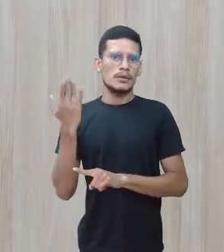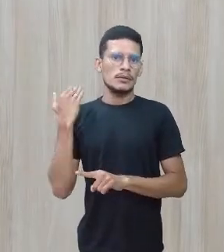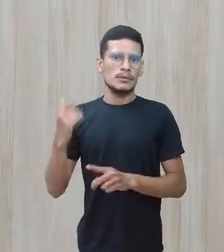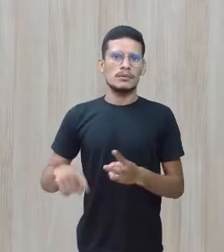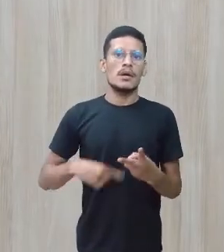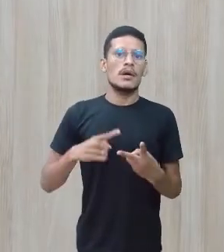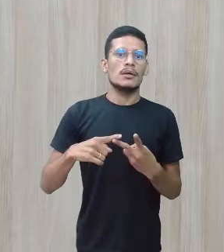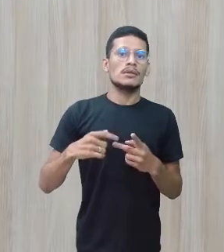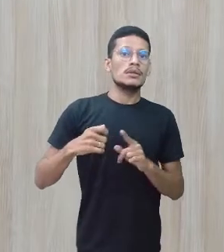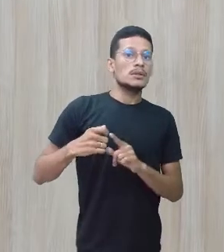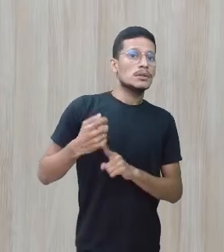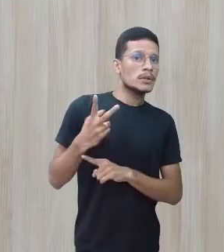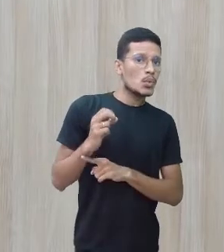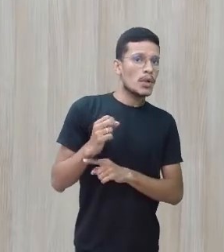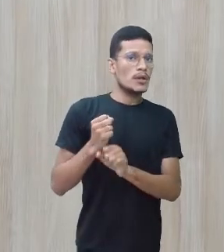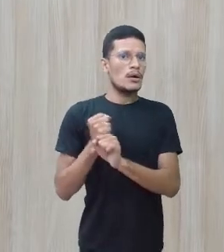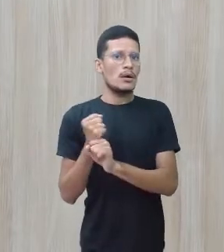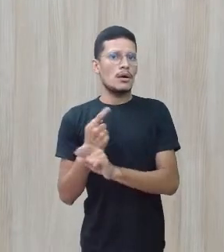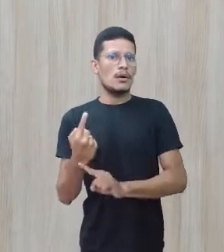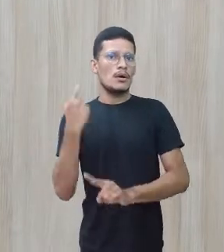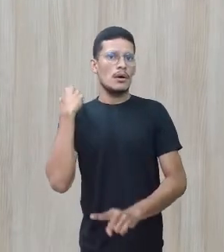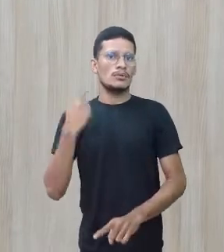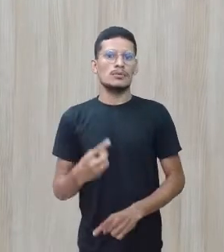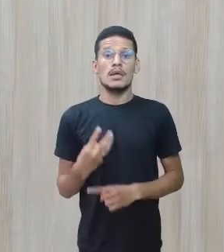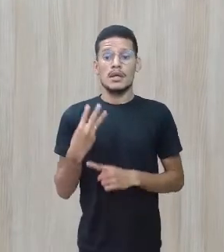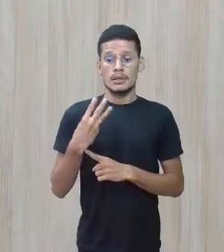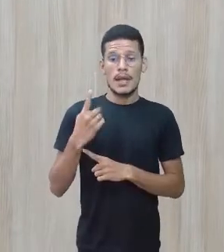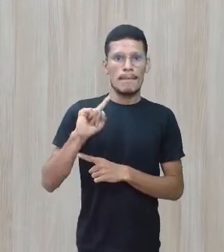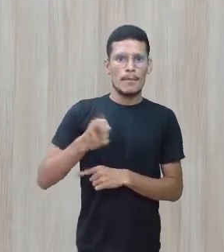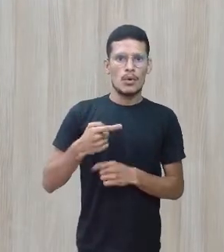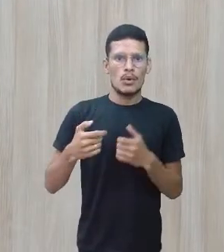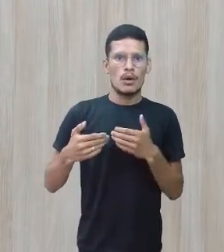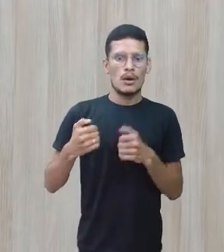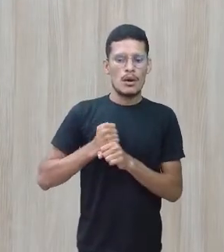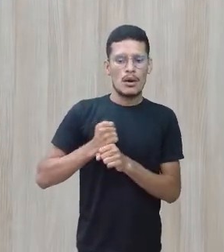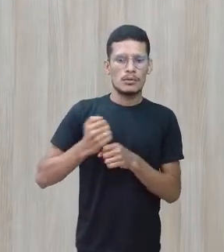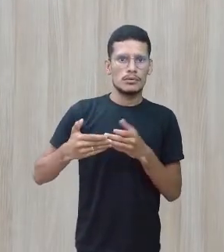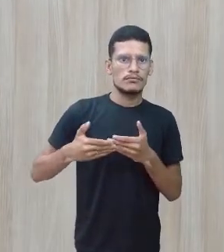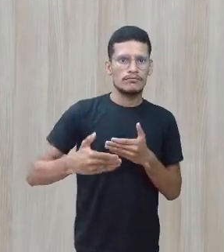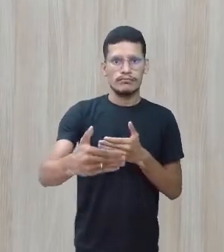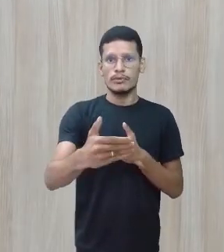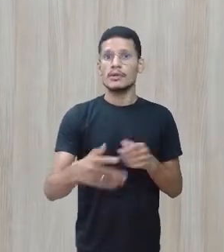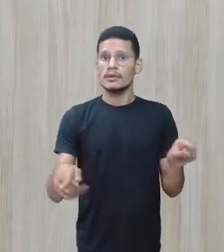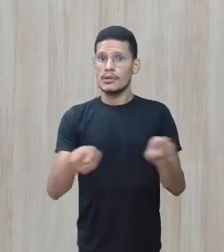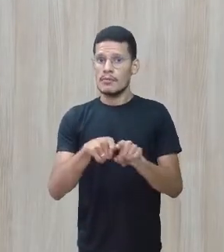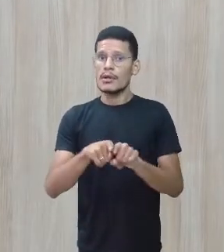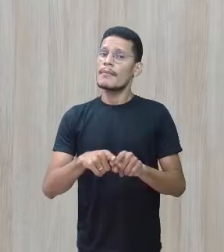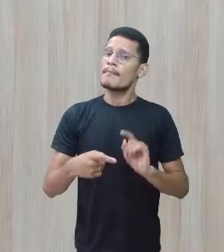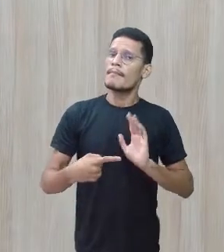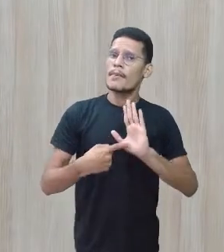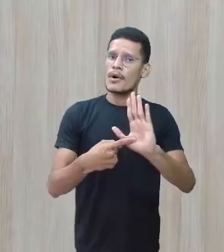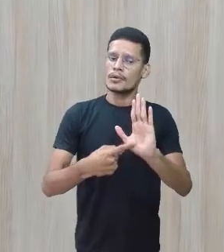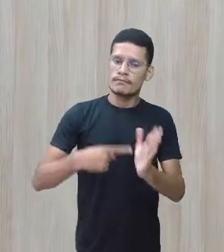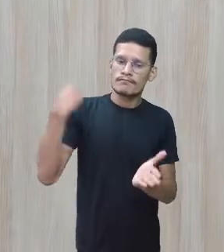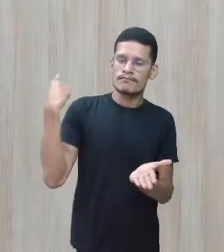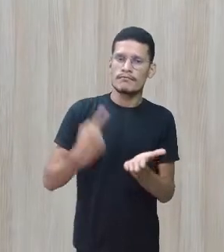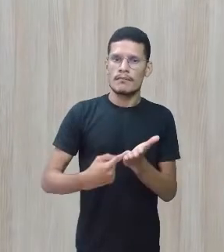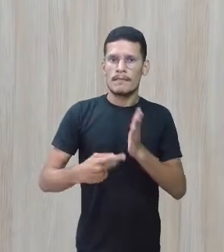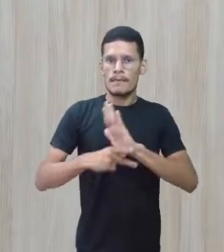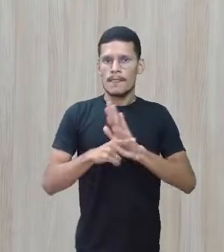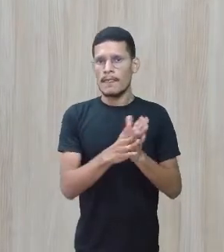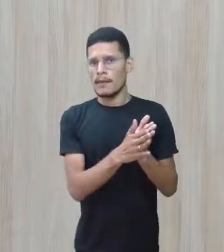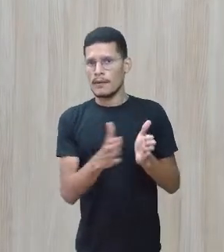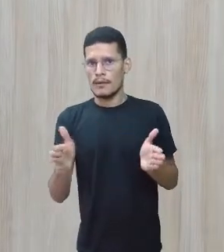anos, 3.000 anos na frente. Então, o tempo ele vai marcar o período. Ele pode